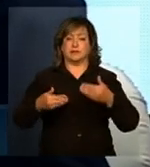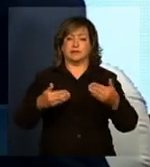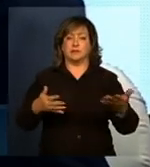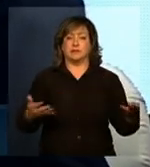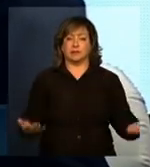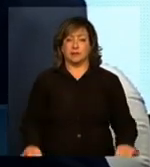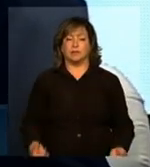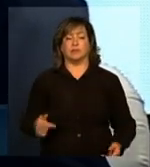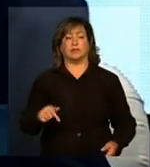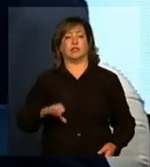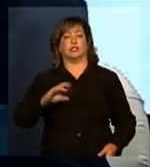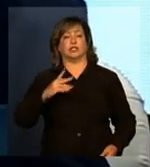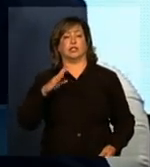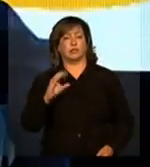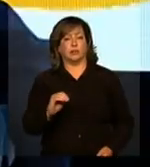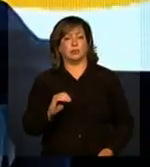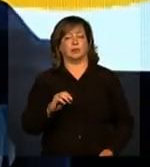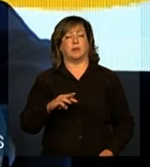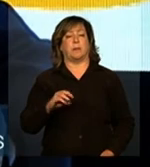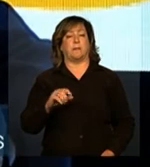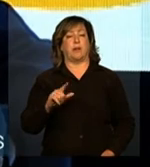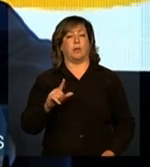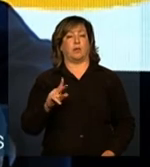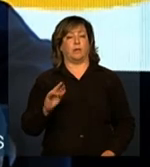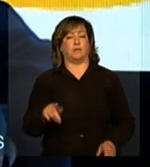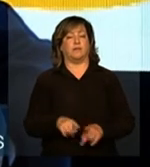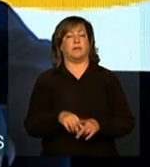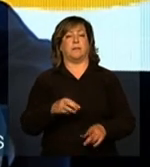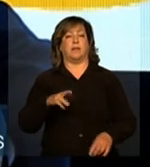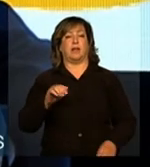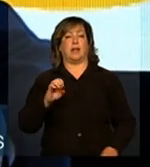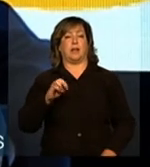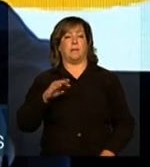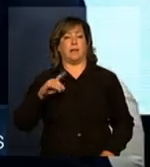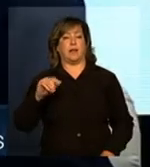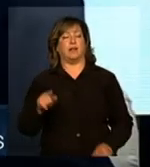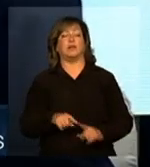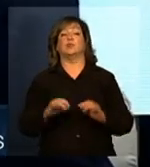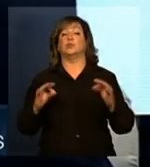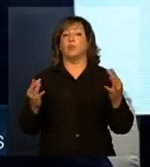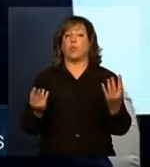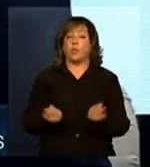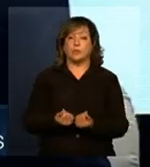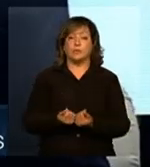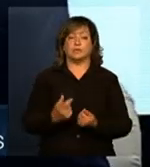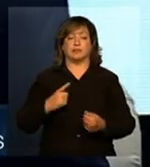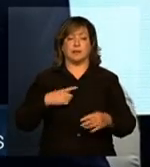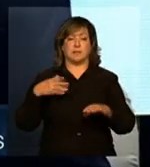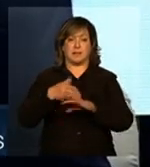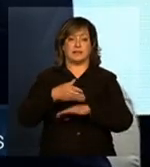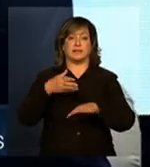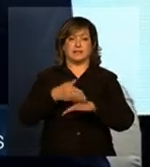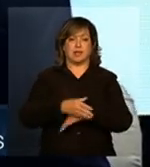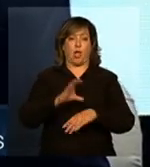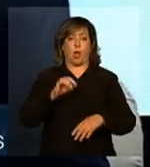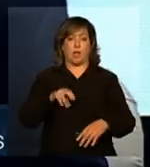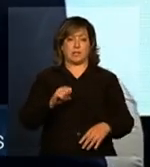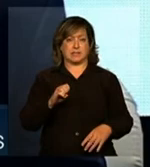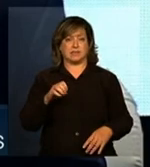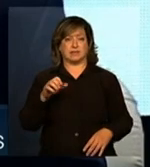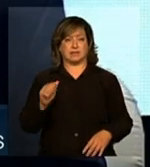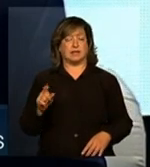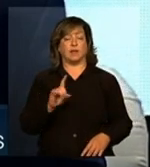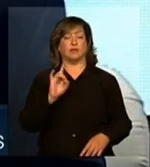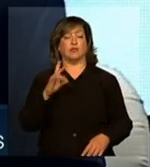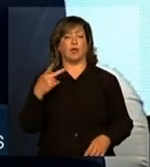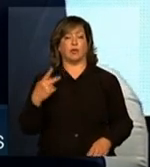ao Chico, ao Maluf, à nossa guerreira Maria Emília, a todos que têm participado do Conceia, não só